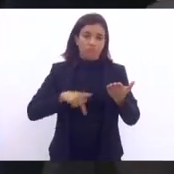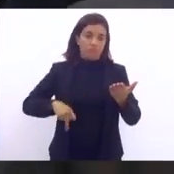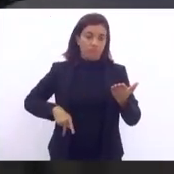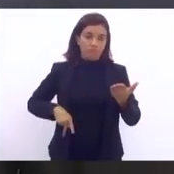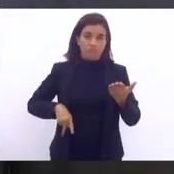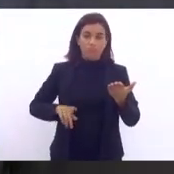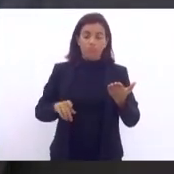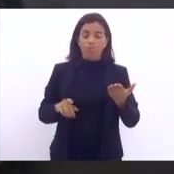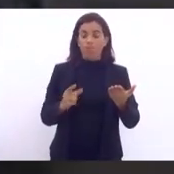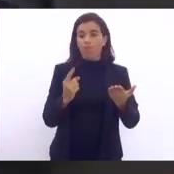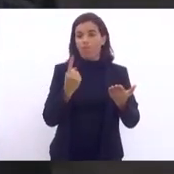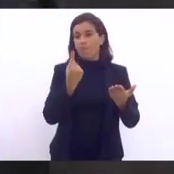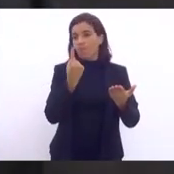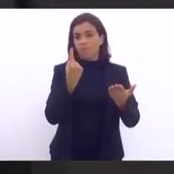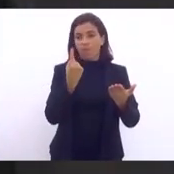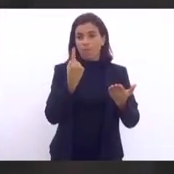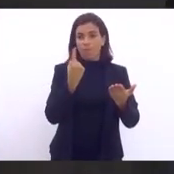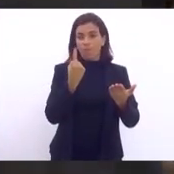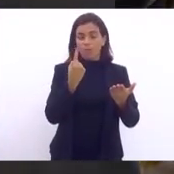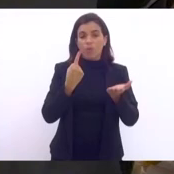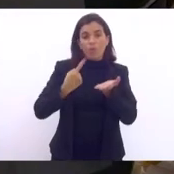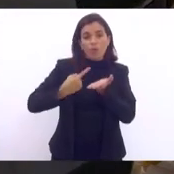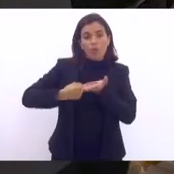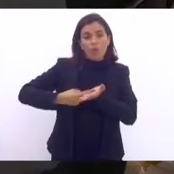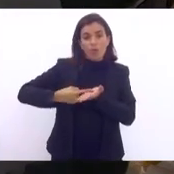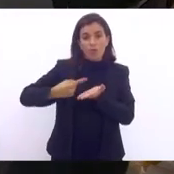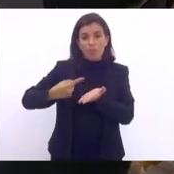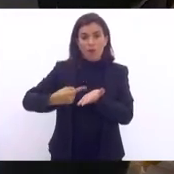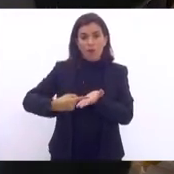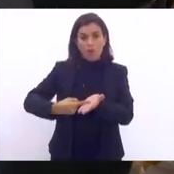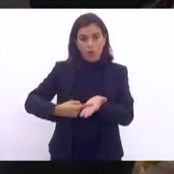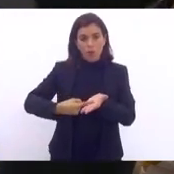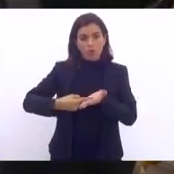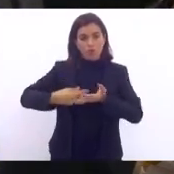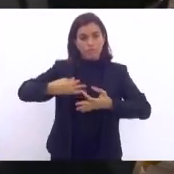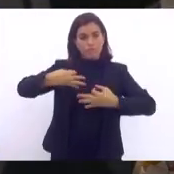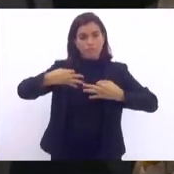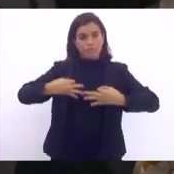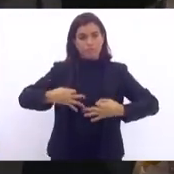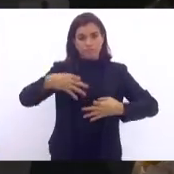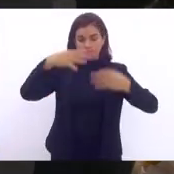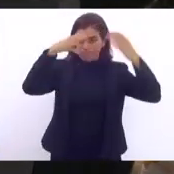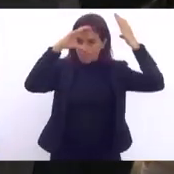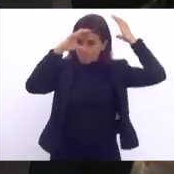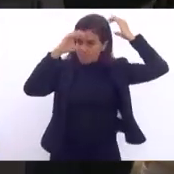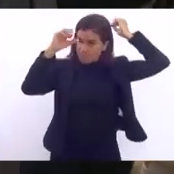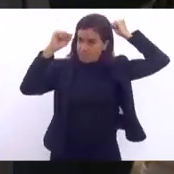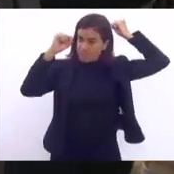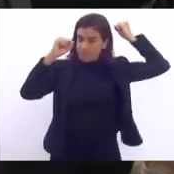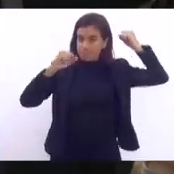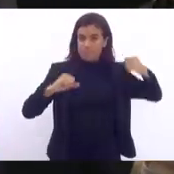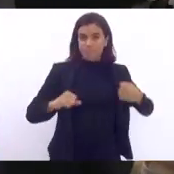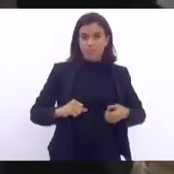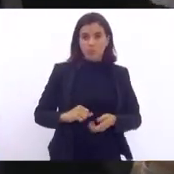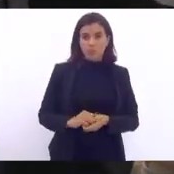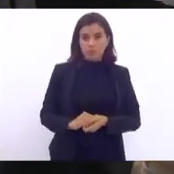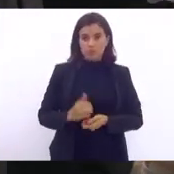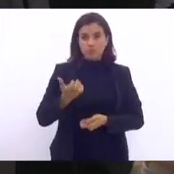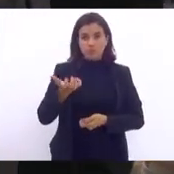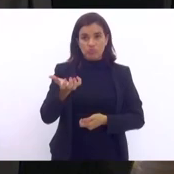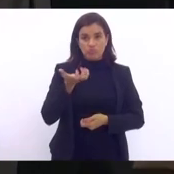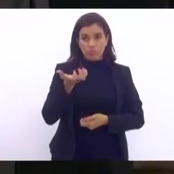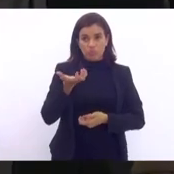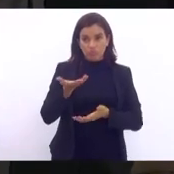um acordo diplomático. Todos nós queremos aprovar hoje a Secretaria de